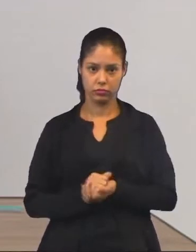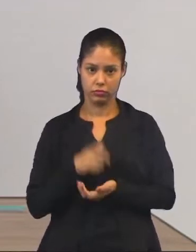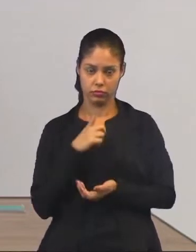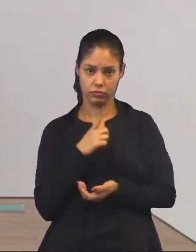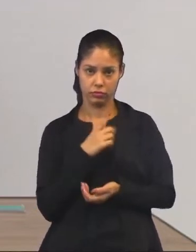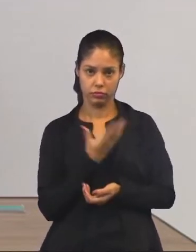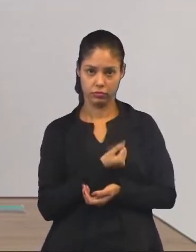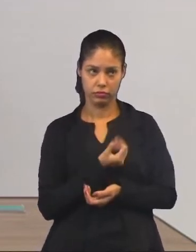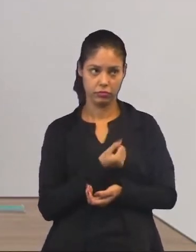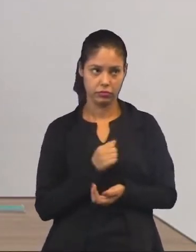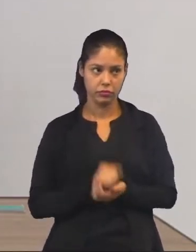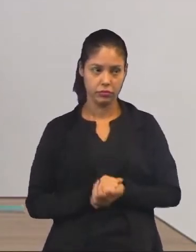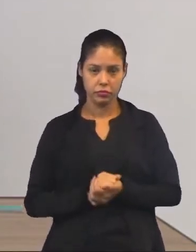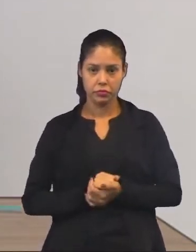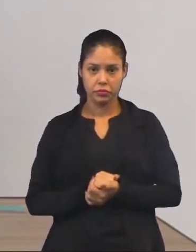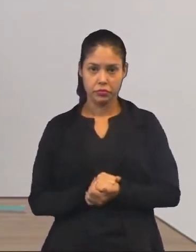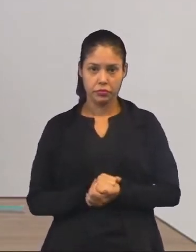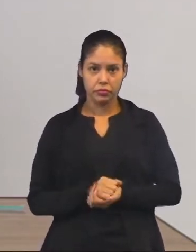neste número?